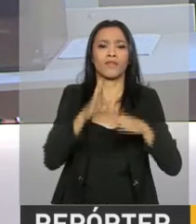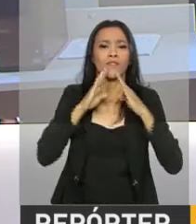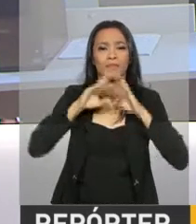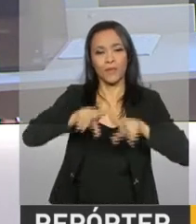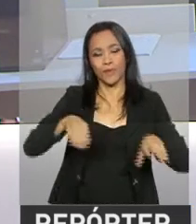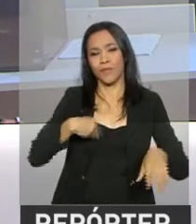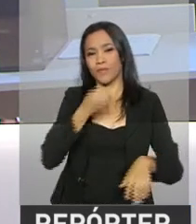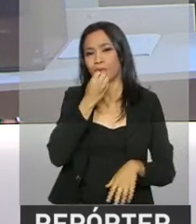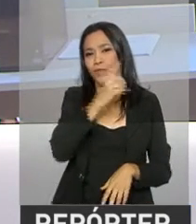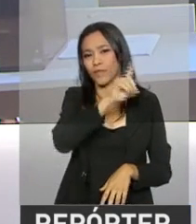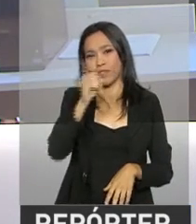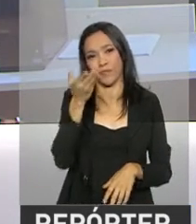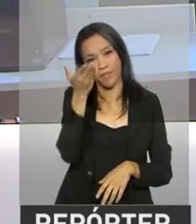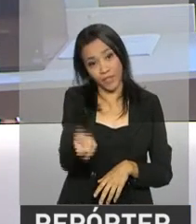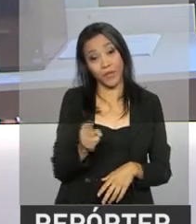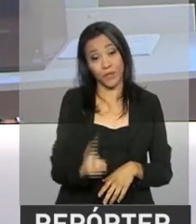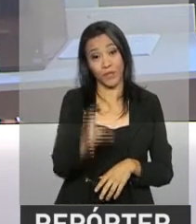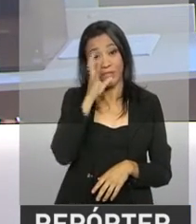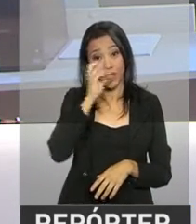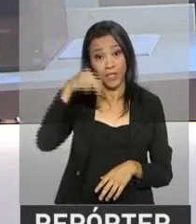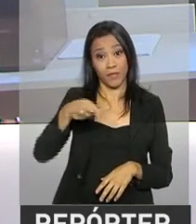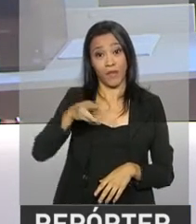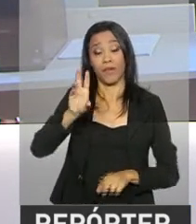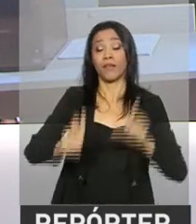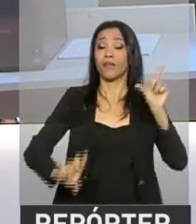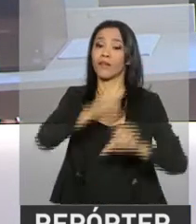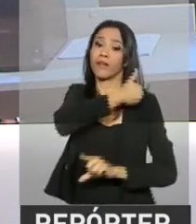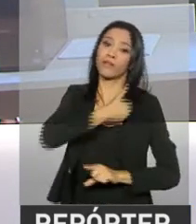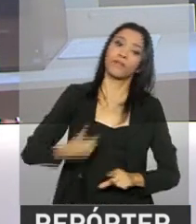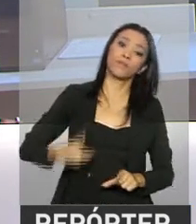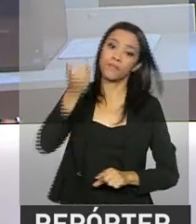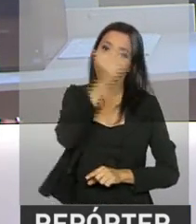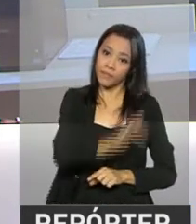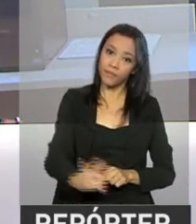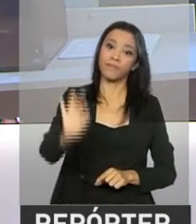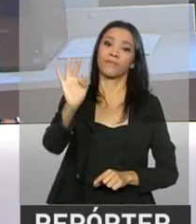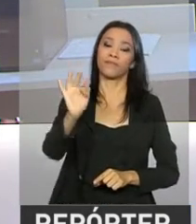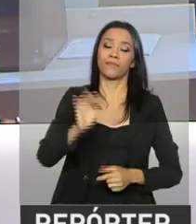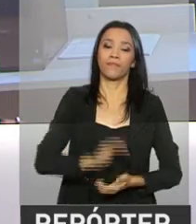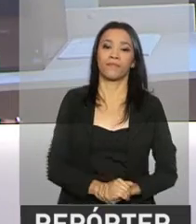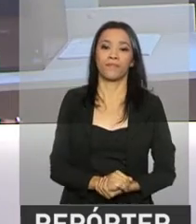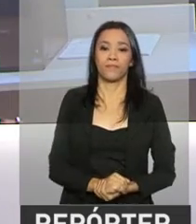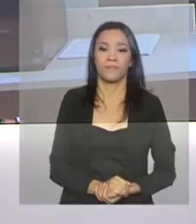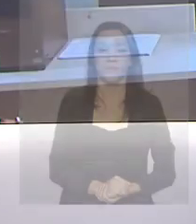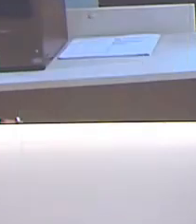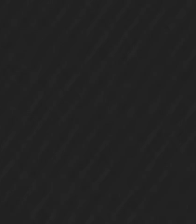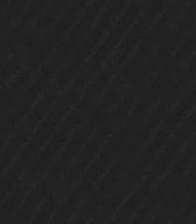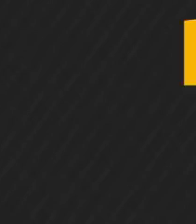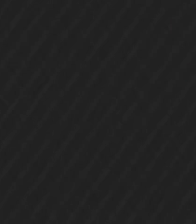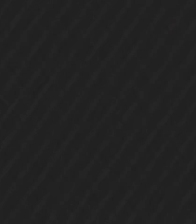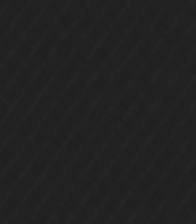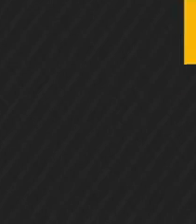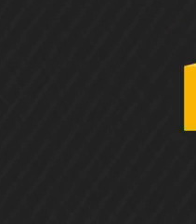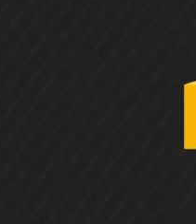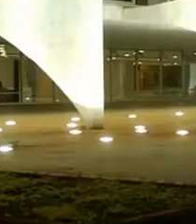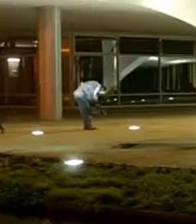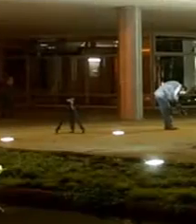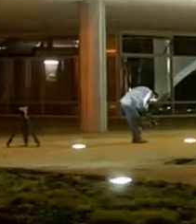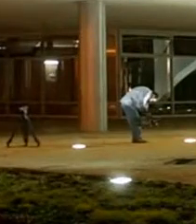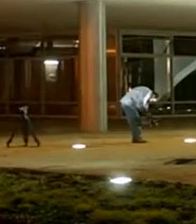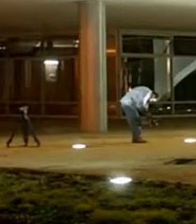sociais. Um bom dia para você e continue com a gente aqui na NBR, a TV do Governo Federal. Música